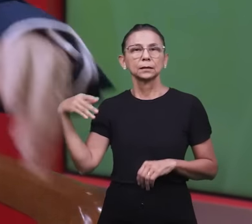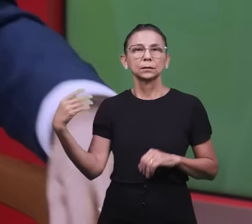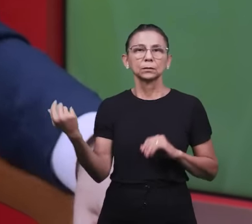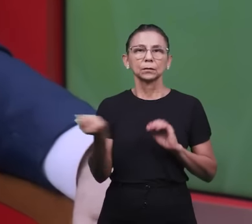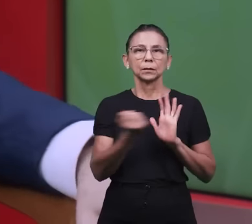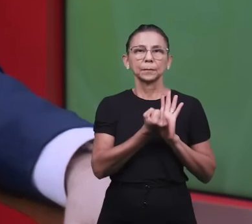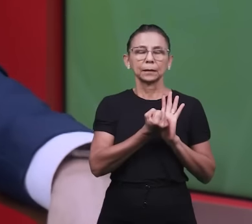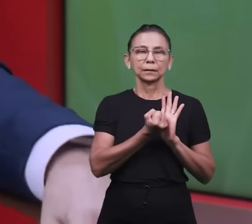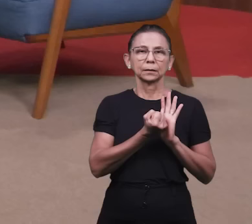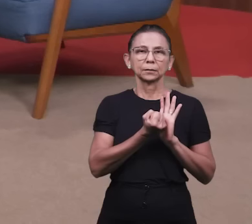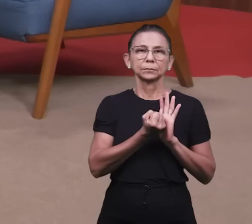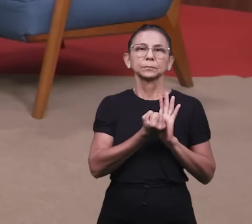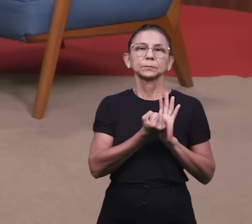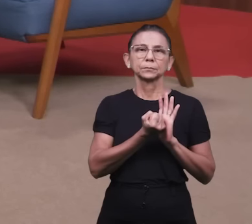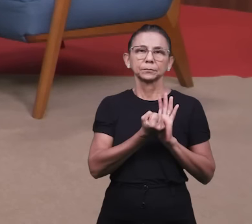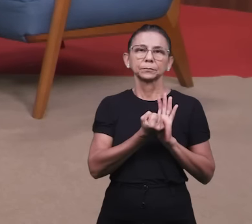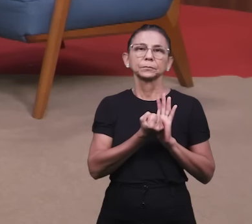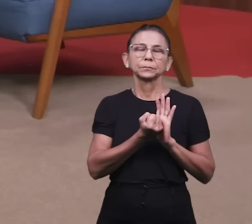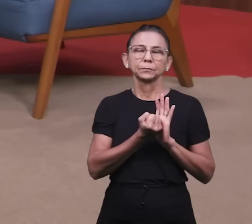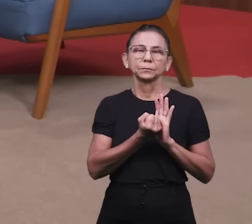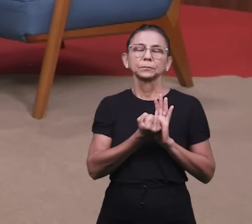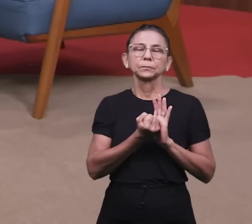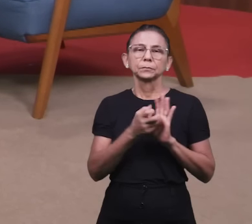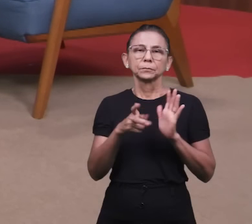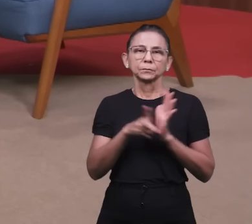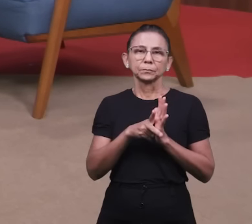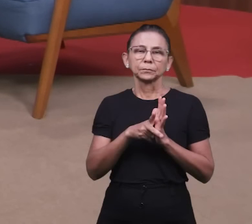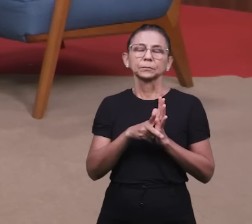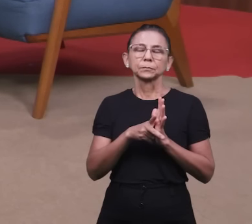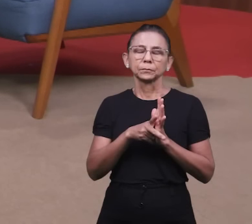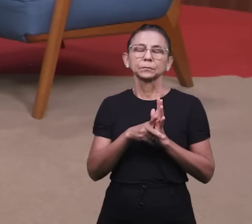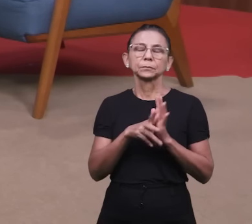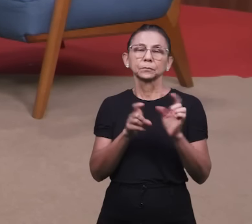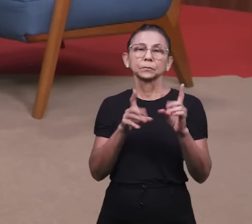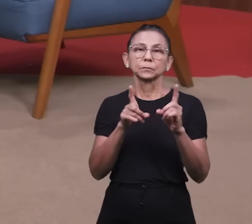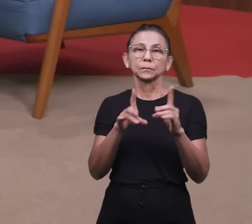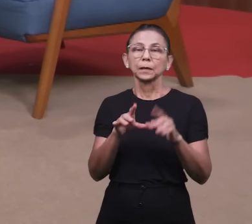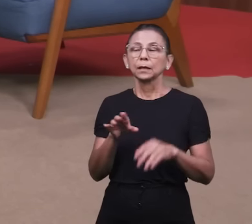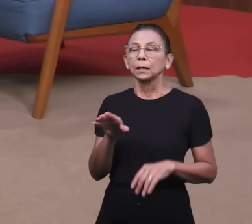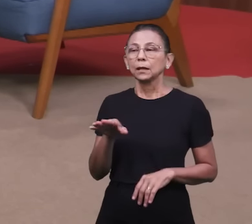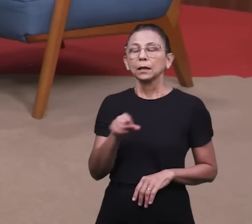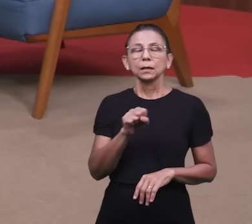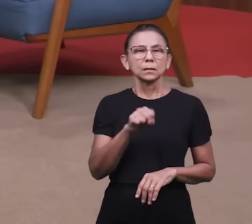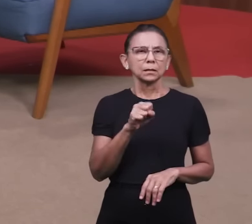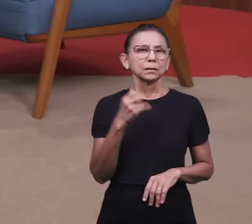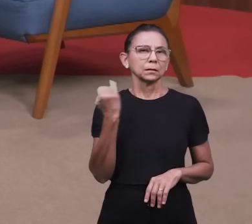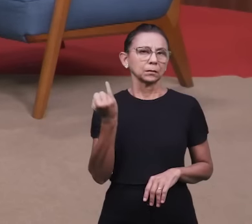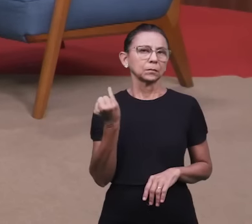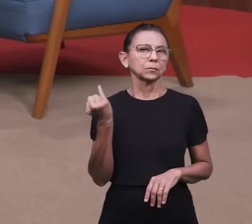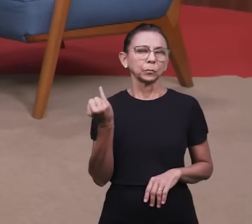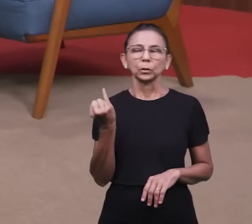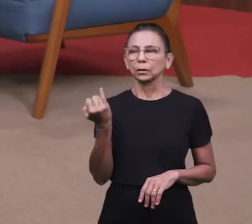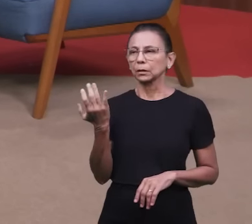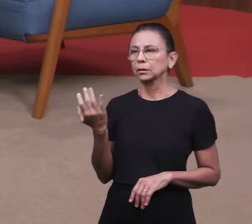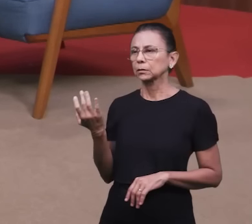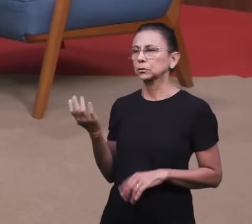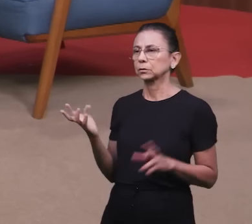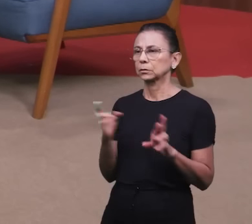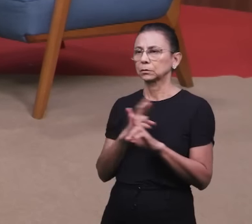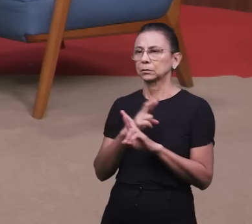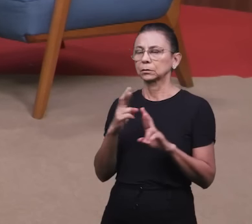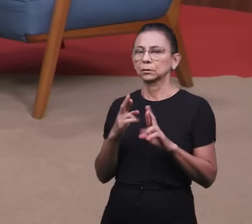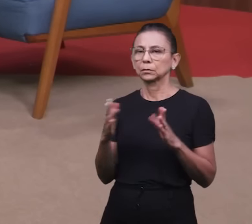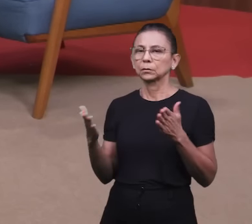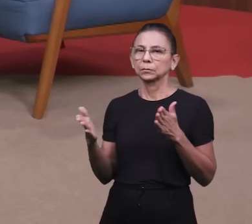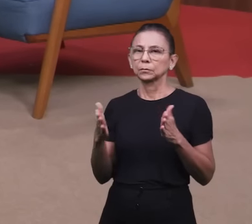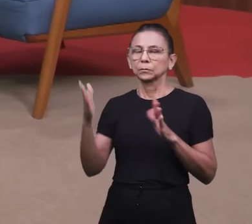a marca da doutrina é muito e muito importante a questão da doutrina eu sempre entendo com relação